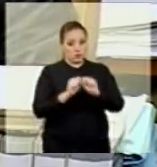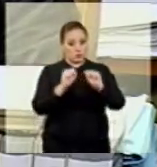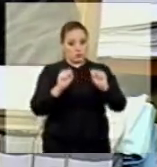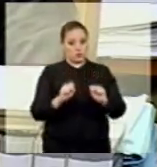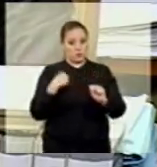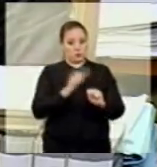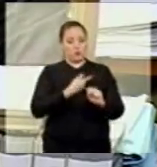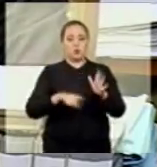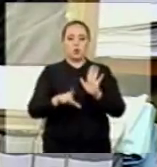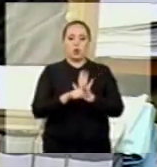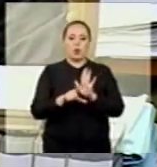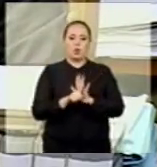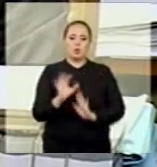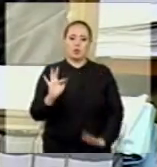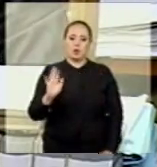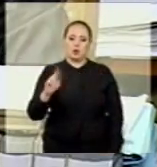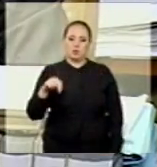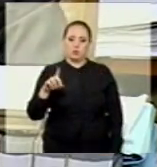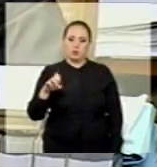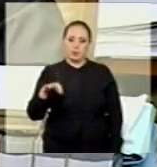nossa lei fundamental.